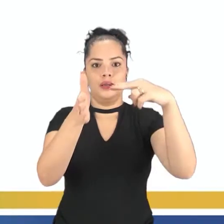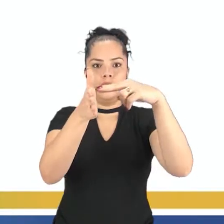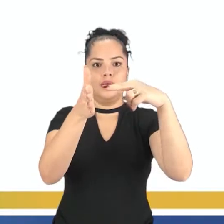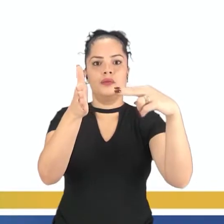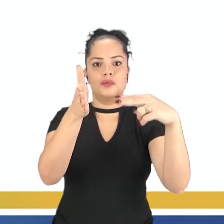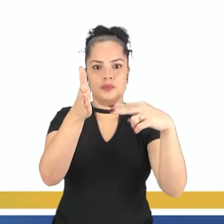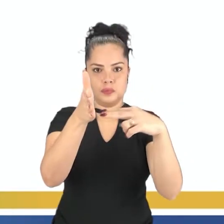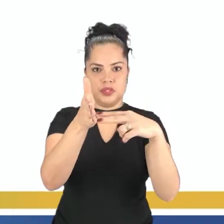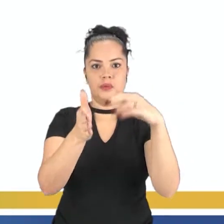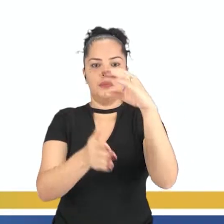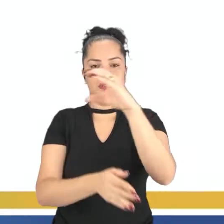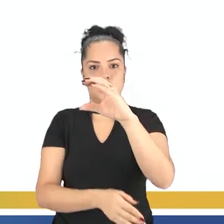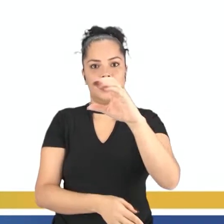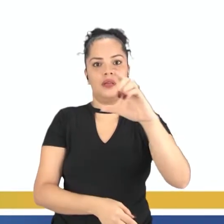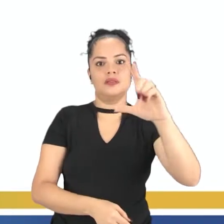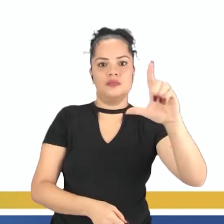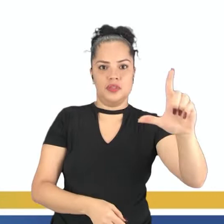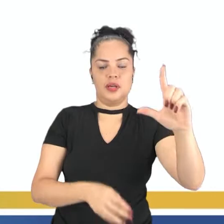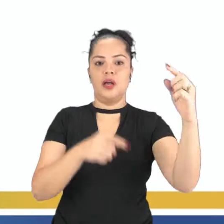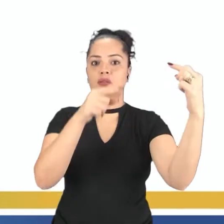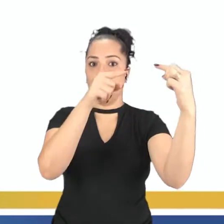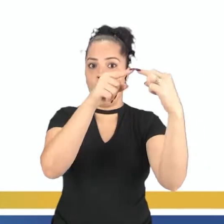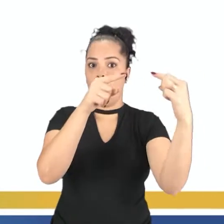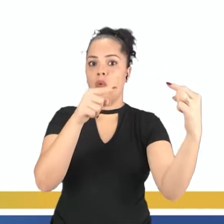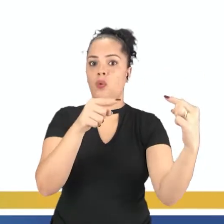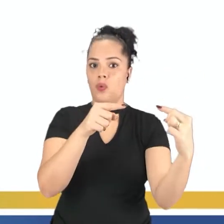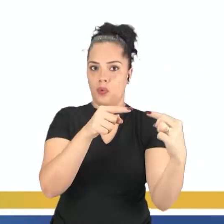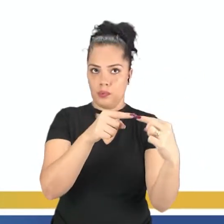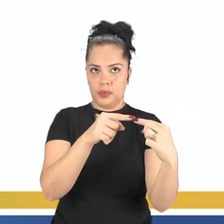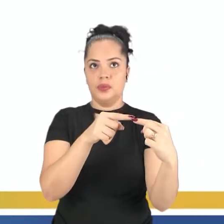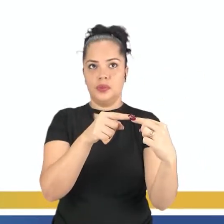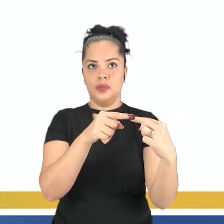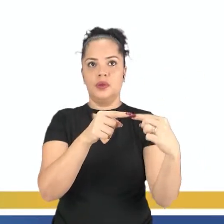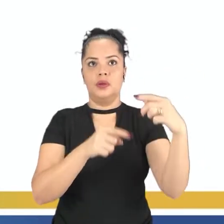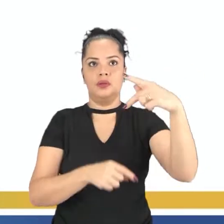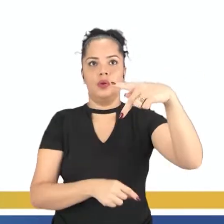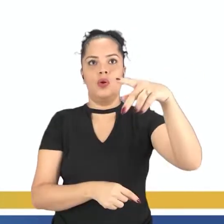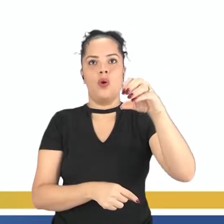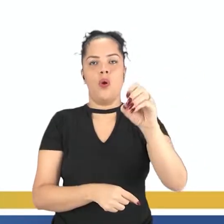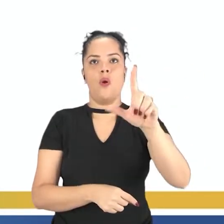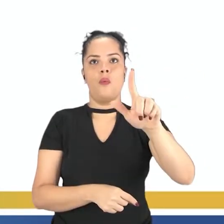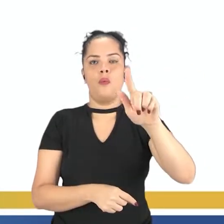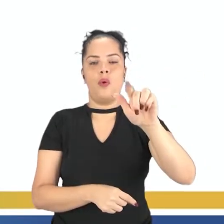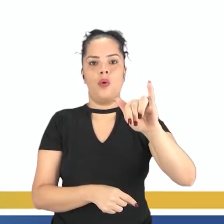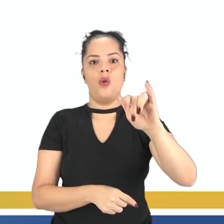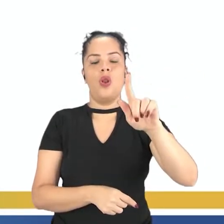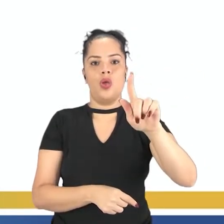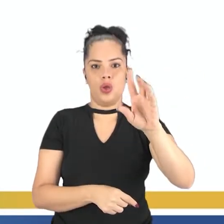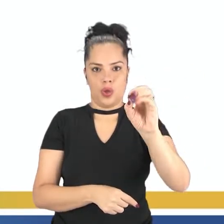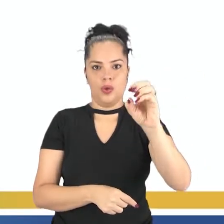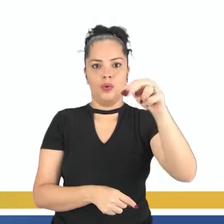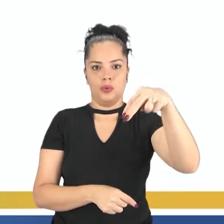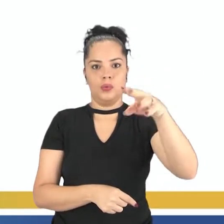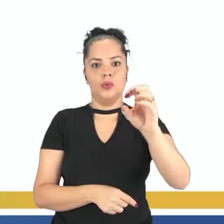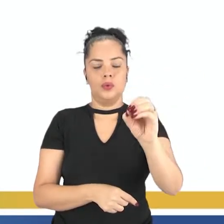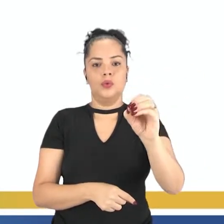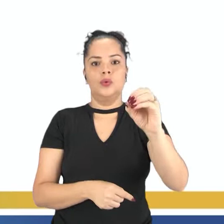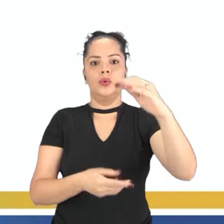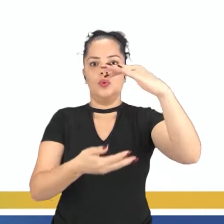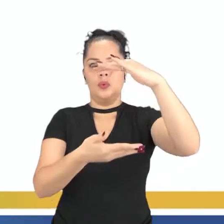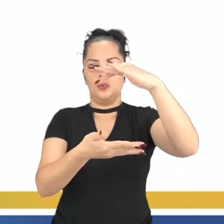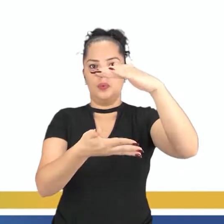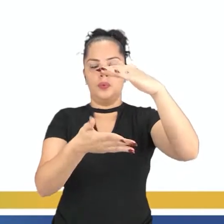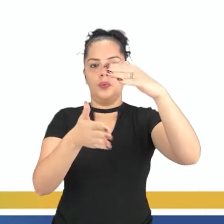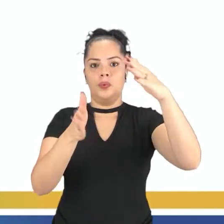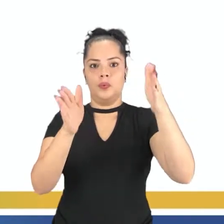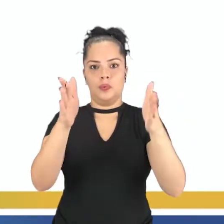são classificados de acordo com o tipo de polígono da base. Então, por exemplo, sendo a base de um polígono de 5 lados,